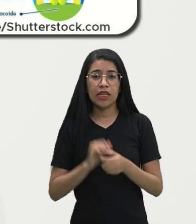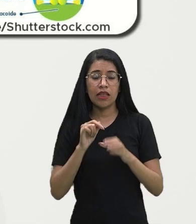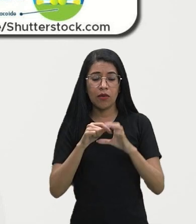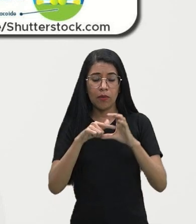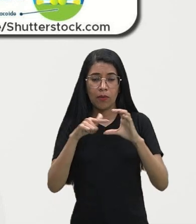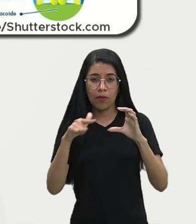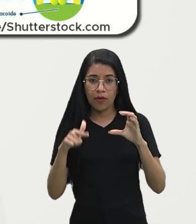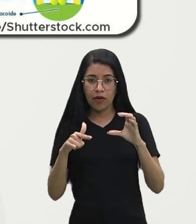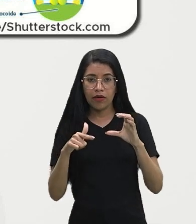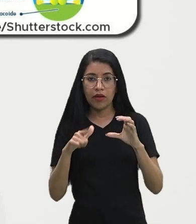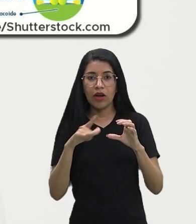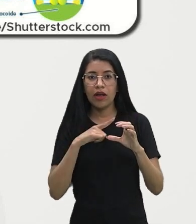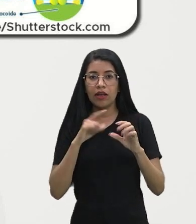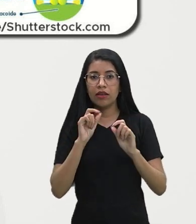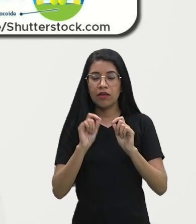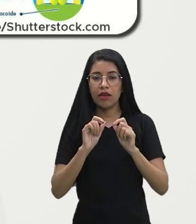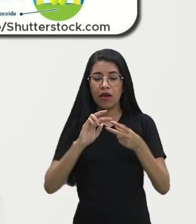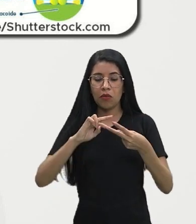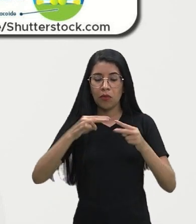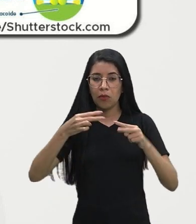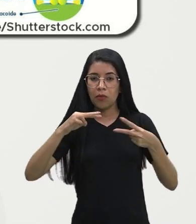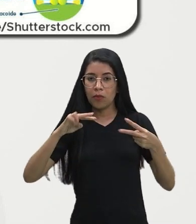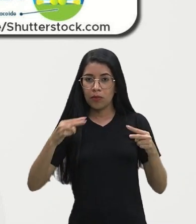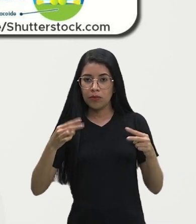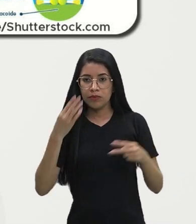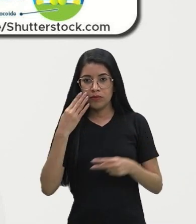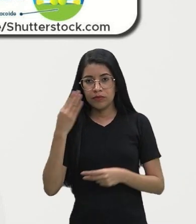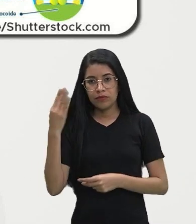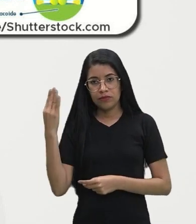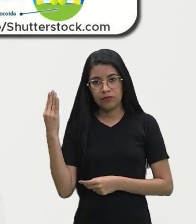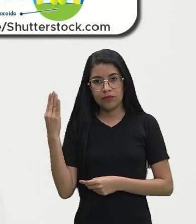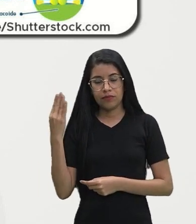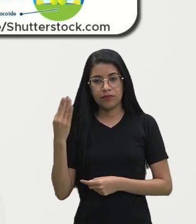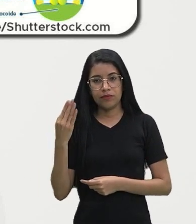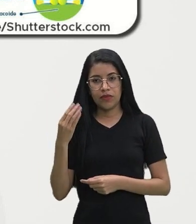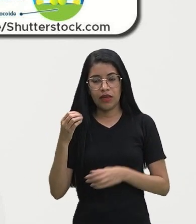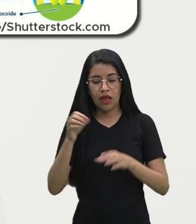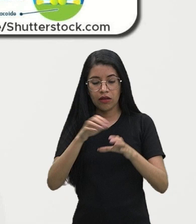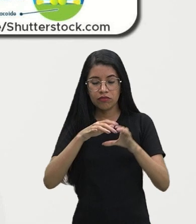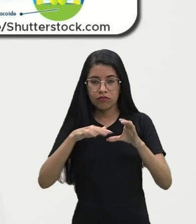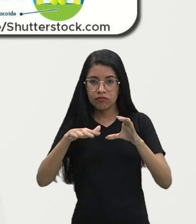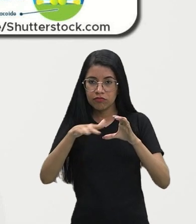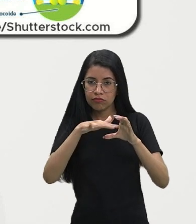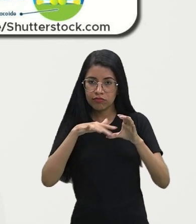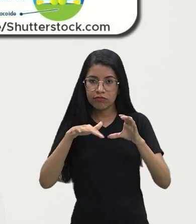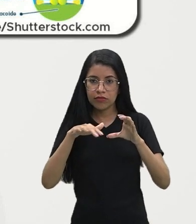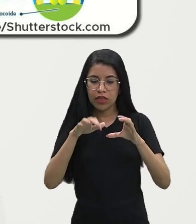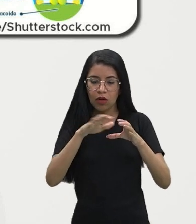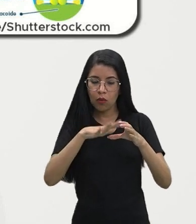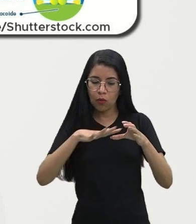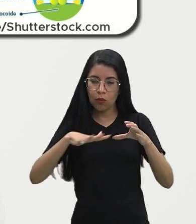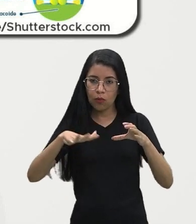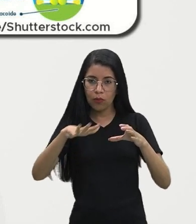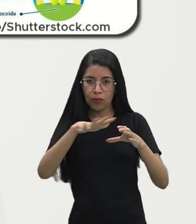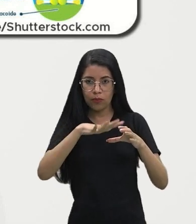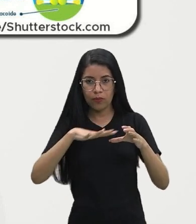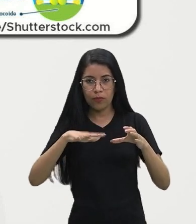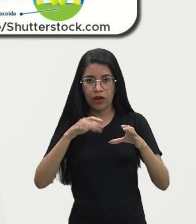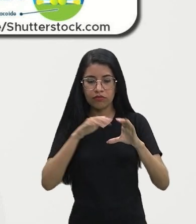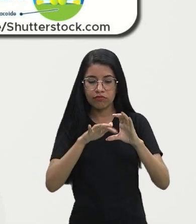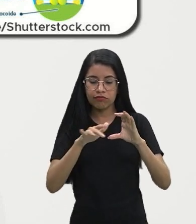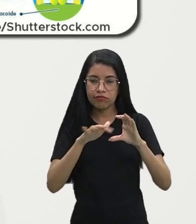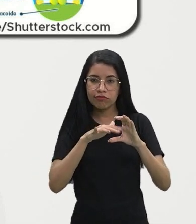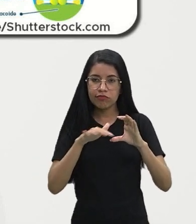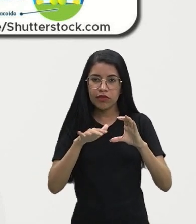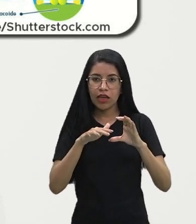elas vão ter o seu material genético, como a gente está vendo aqui, ó, espalhado no citoplasma. Ela não vai ter uma